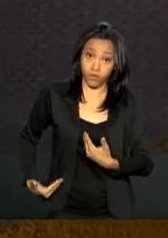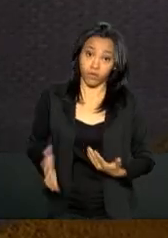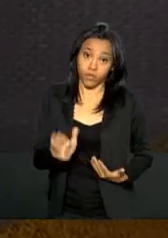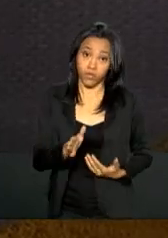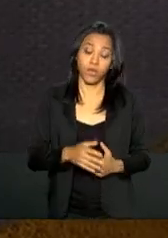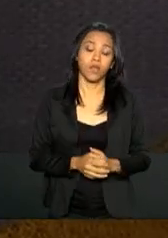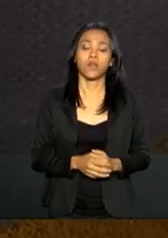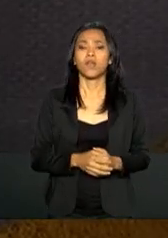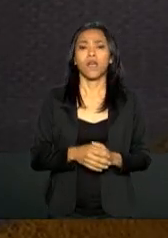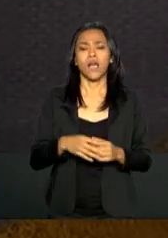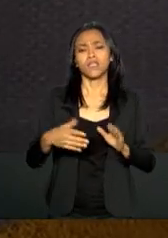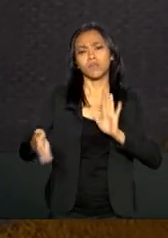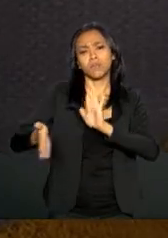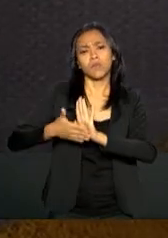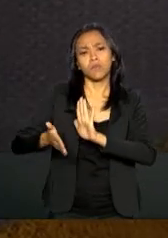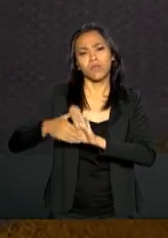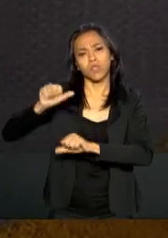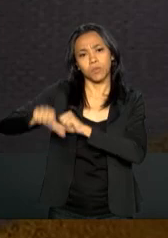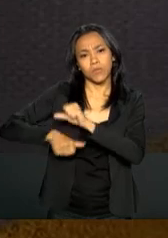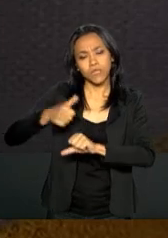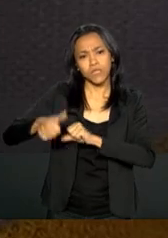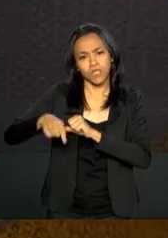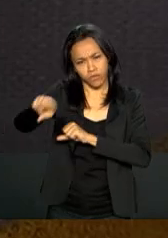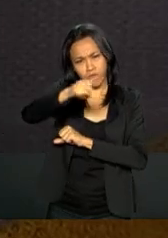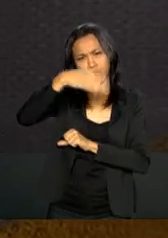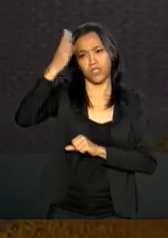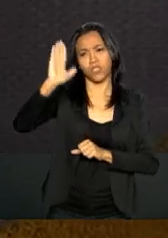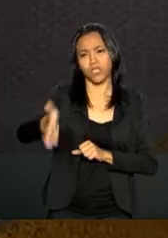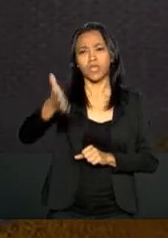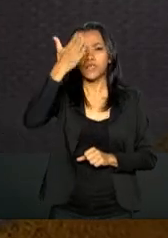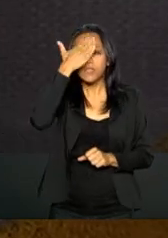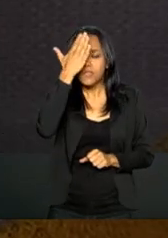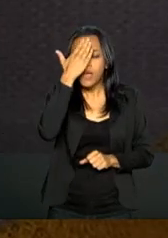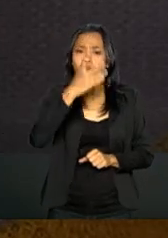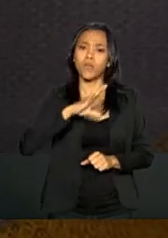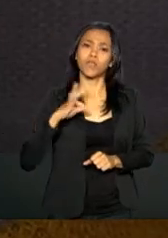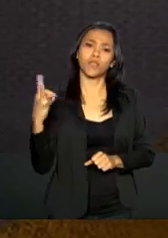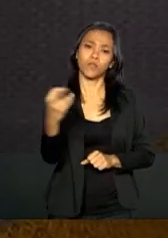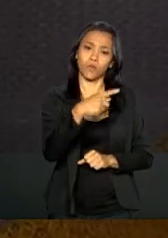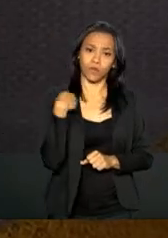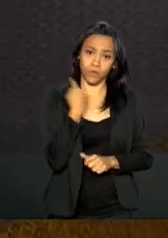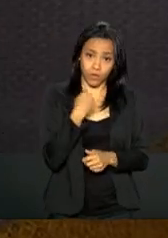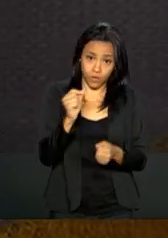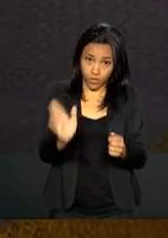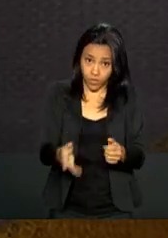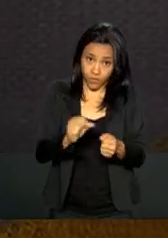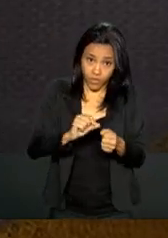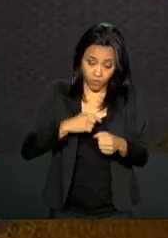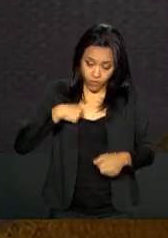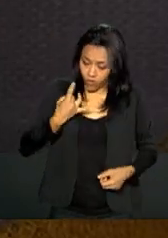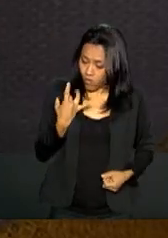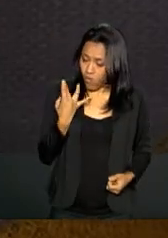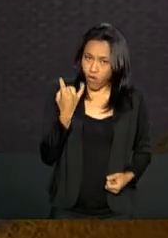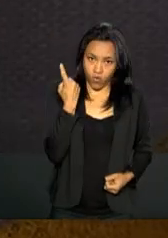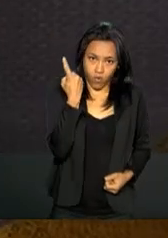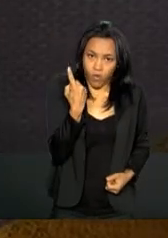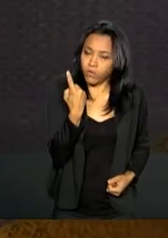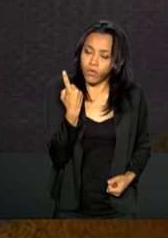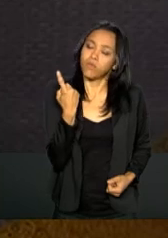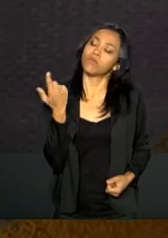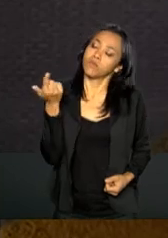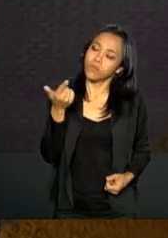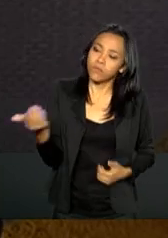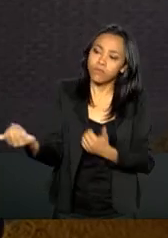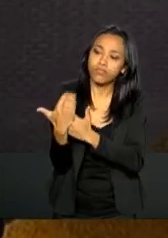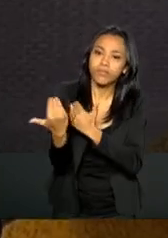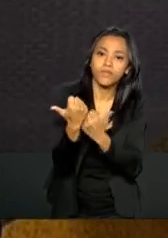parte as reformas todas que os senhores sabem que a senhora sabe que nós todos fizemos não não apenas eu e está tendo conversas faço aqui